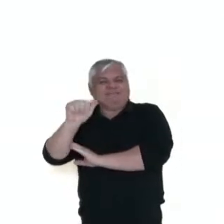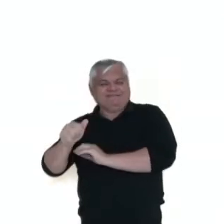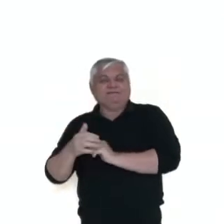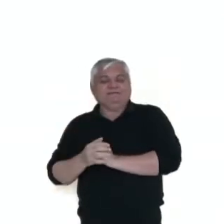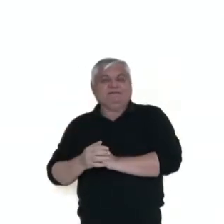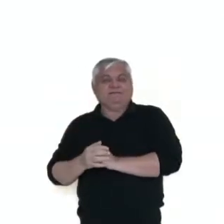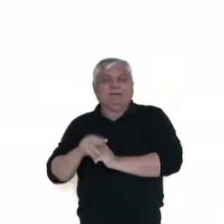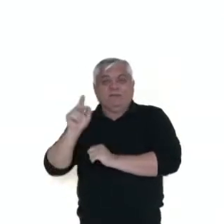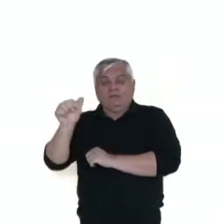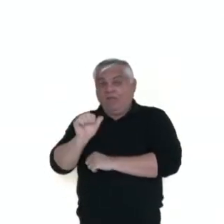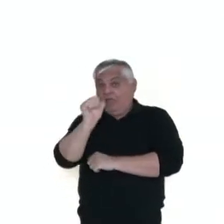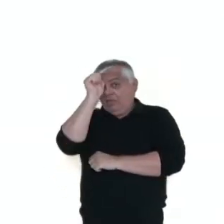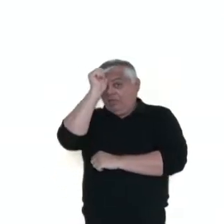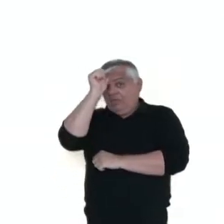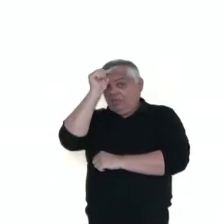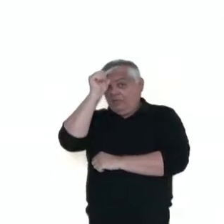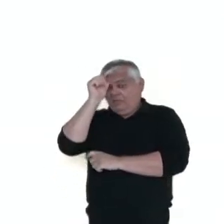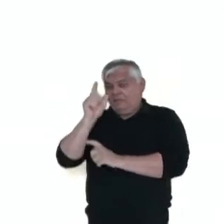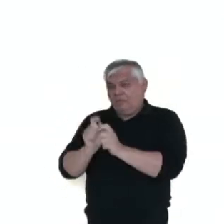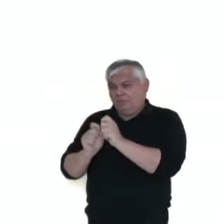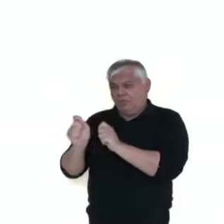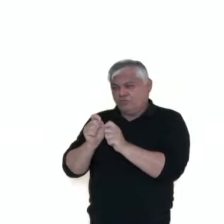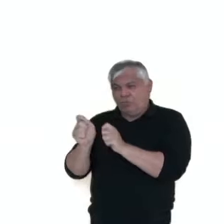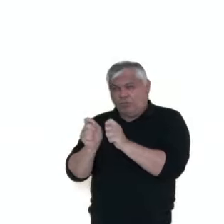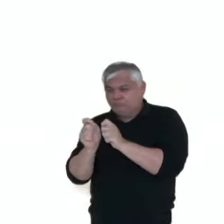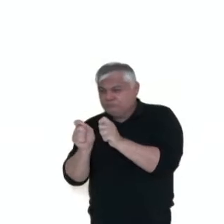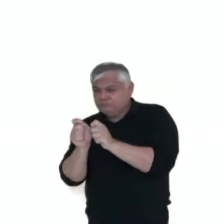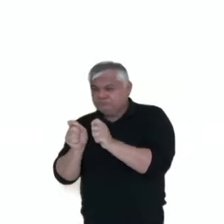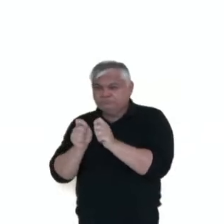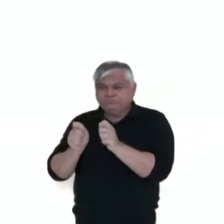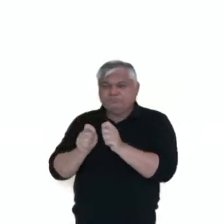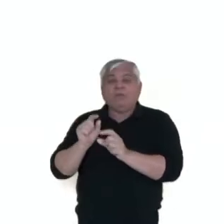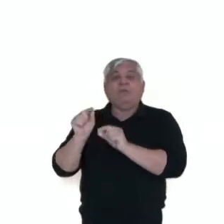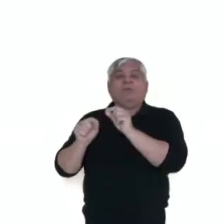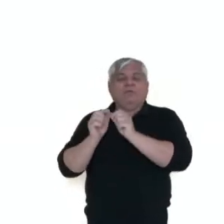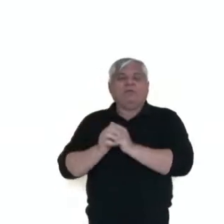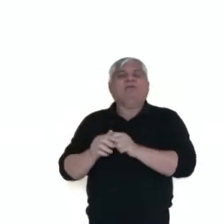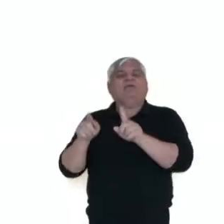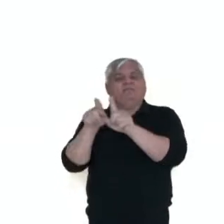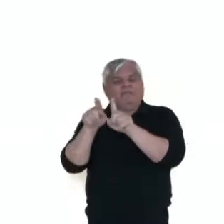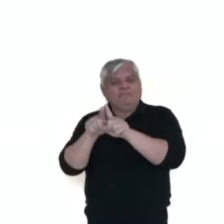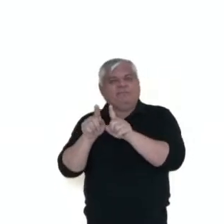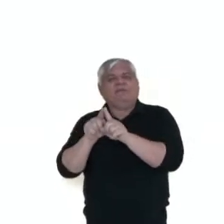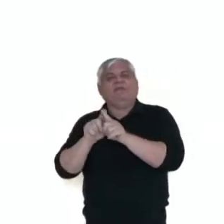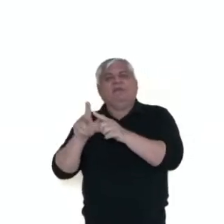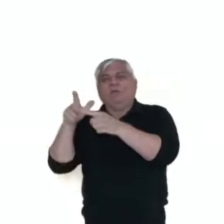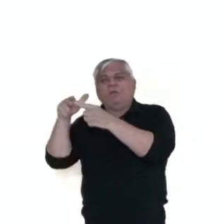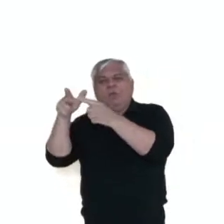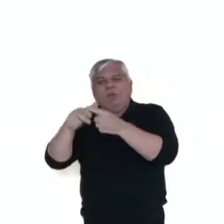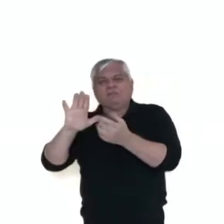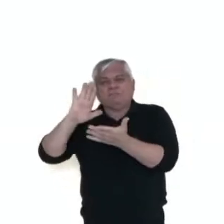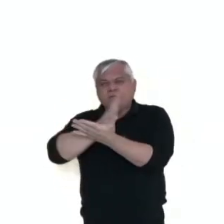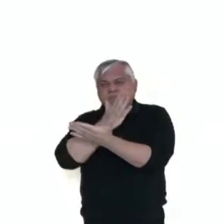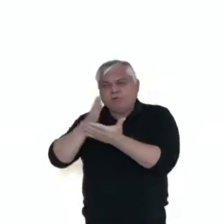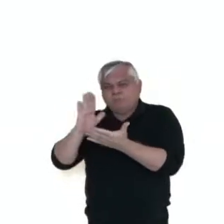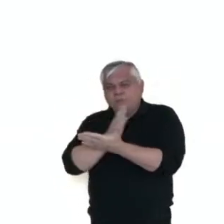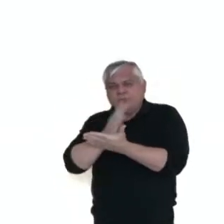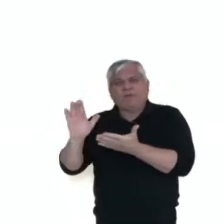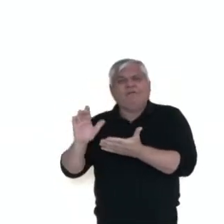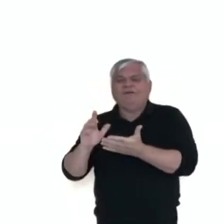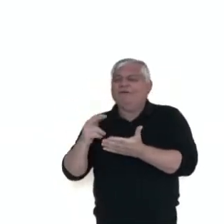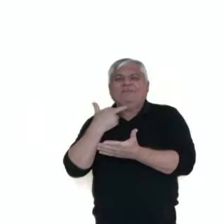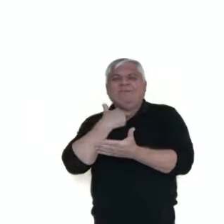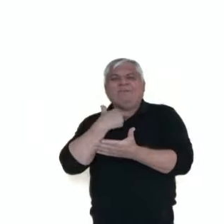o território sob seu controle, implicou ainda em inibir outros possíveis movimentos separatistas, movimentos que